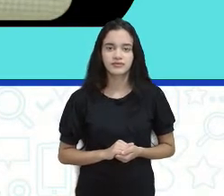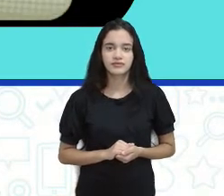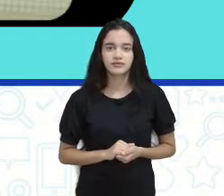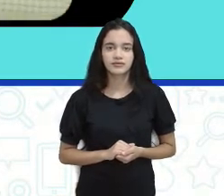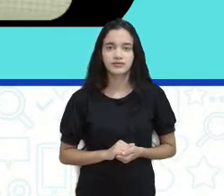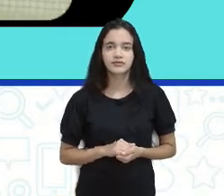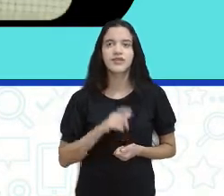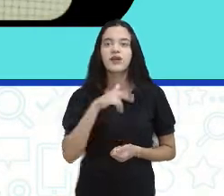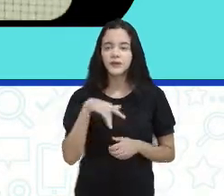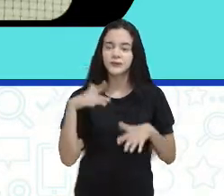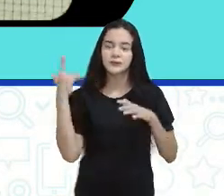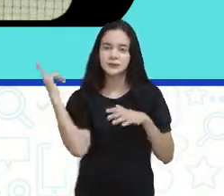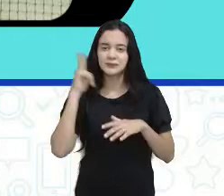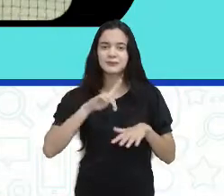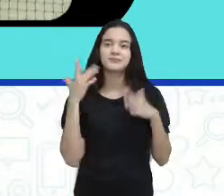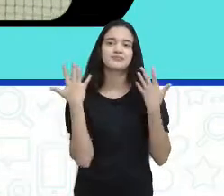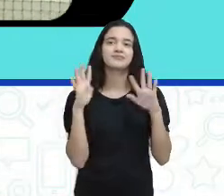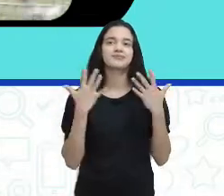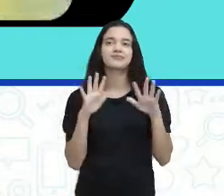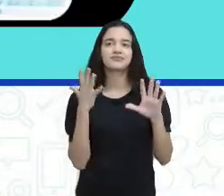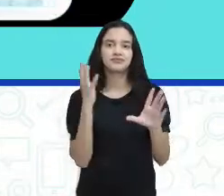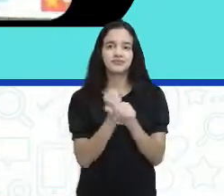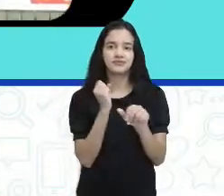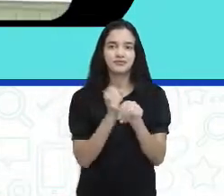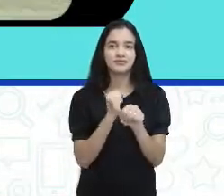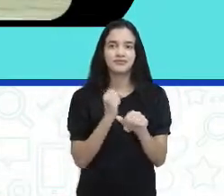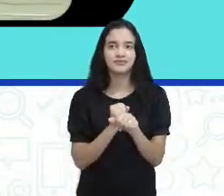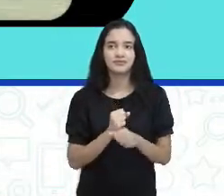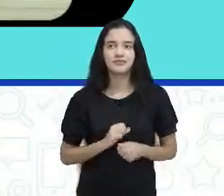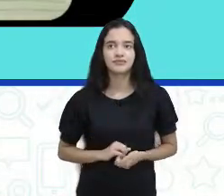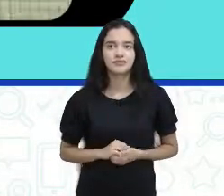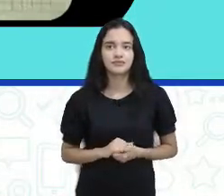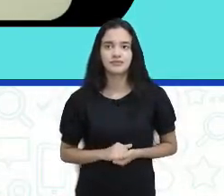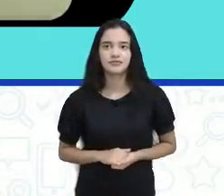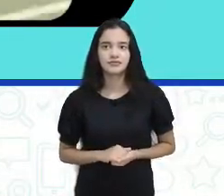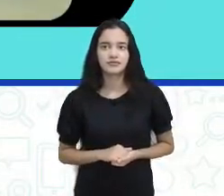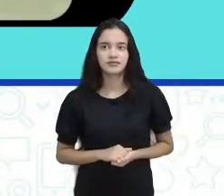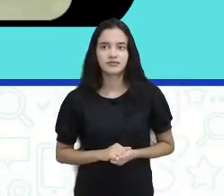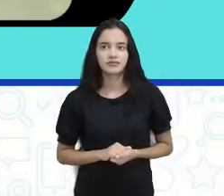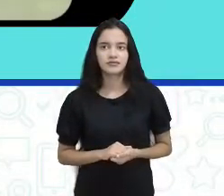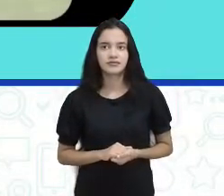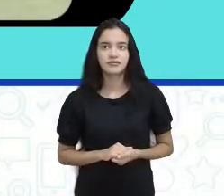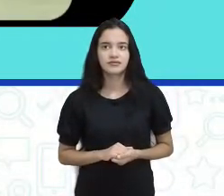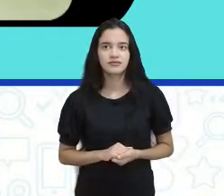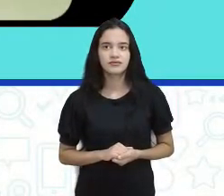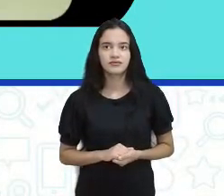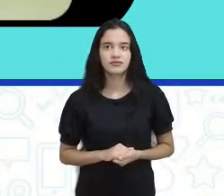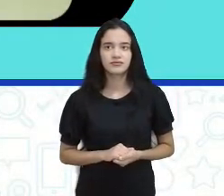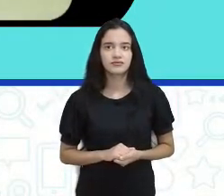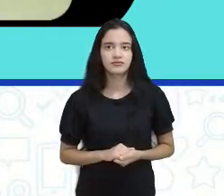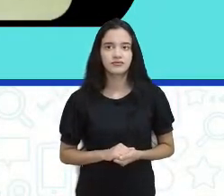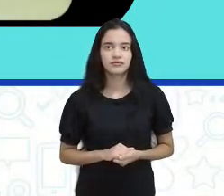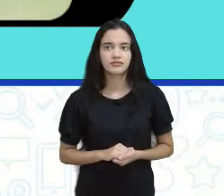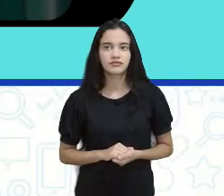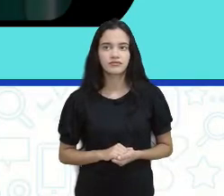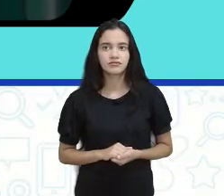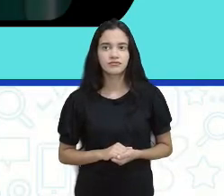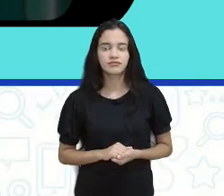E aí conseguiu fazer um ponto. Mas vocês viram que o cara foi lá, né? Ah, olha aí,